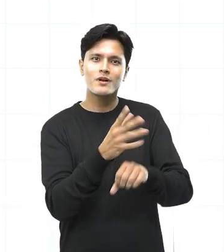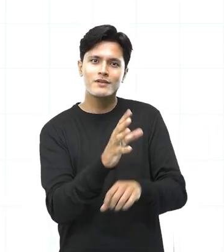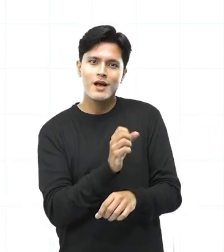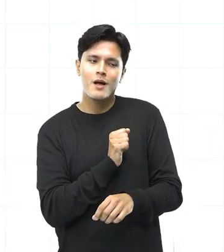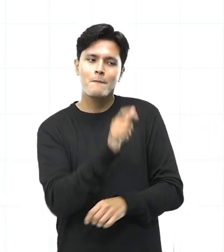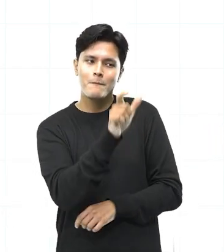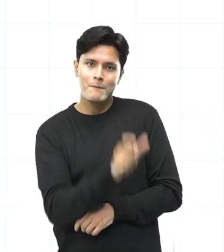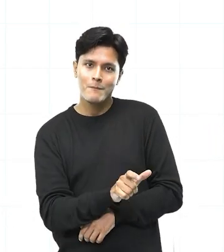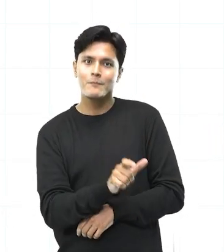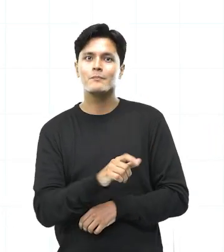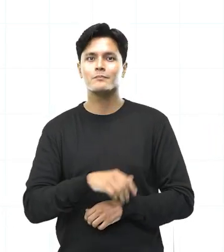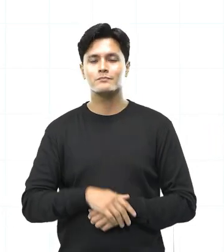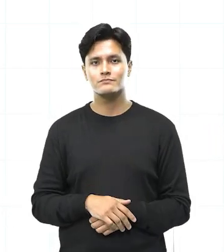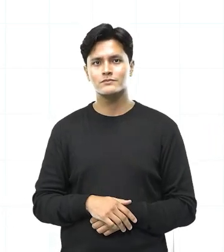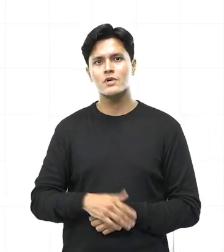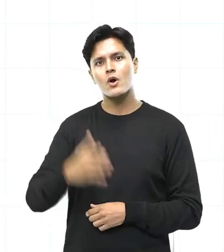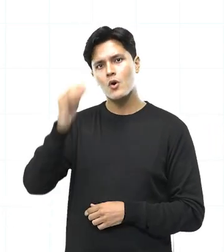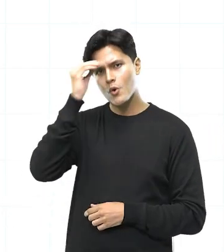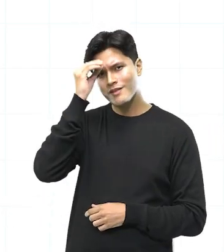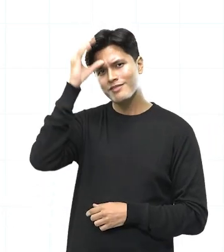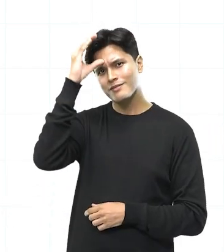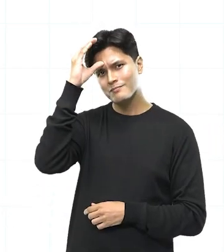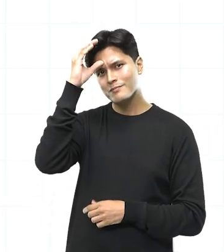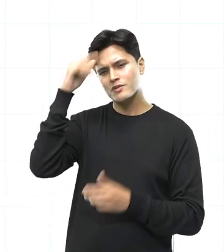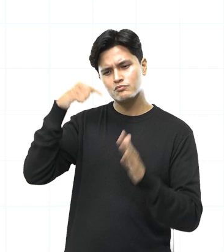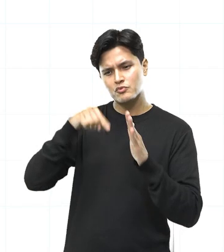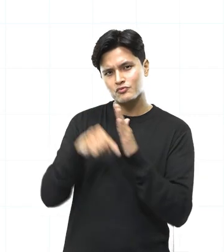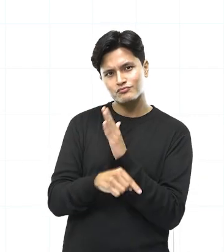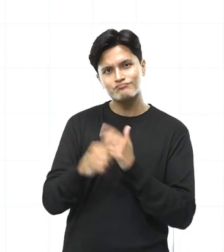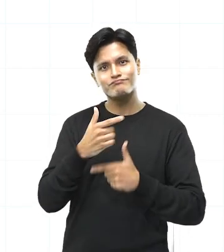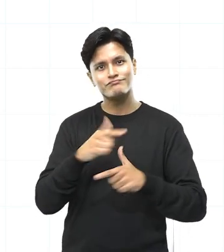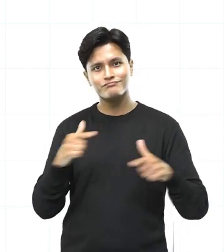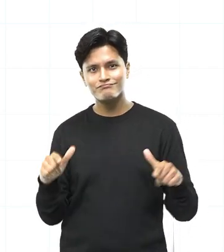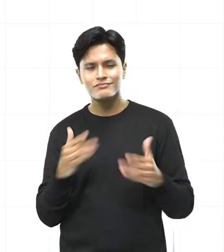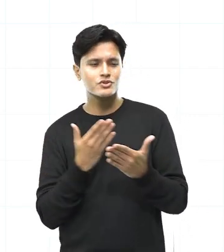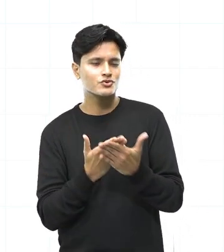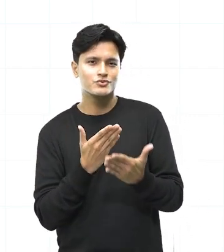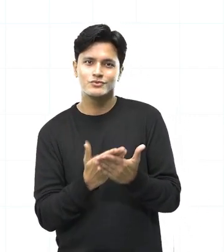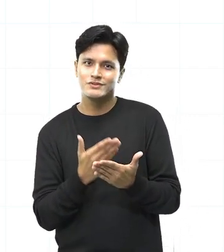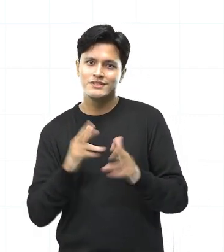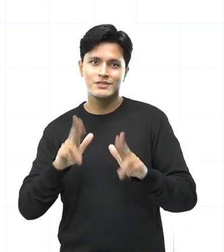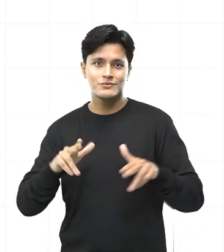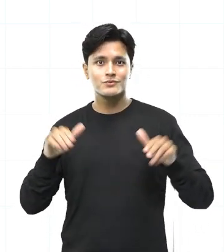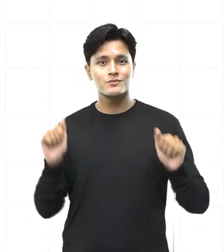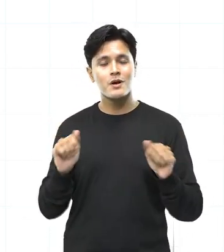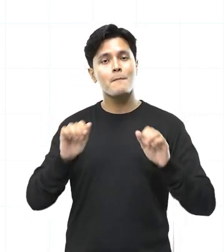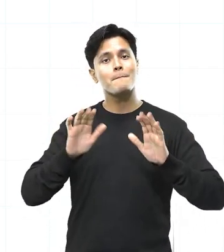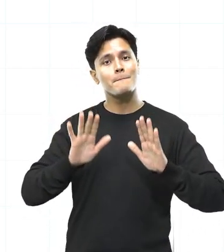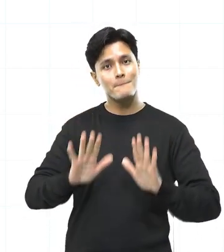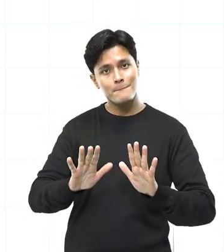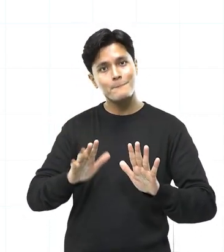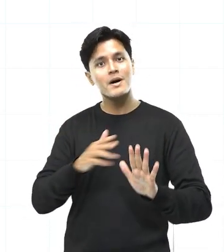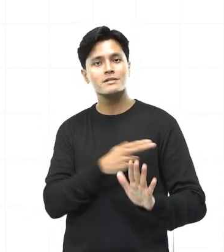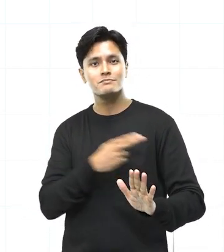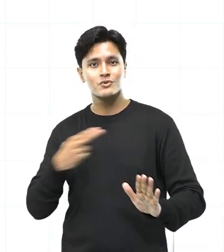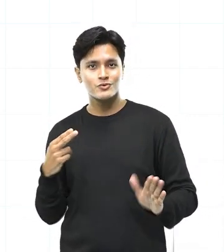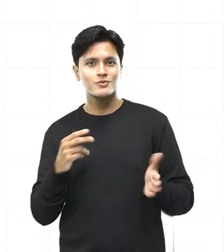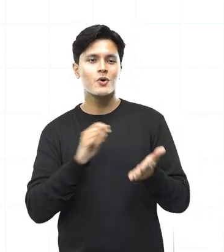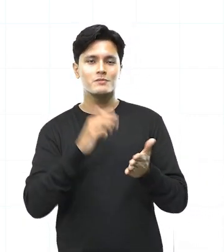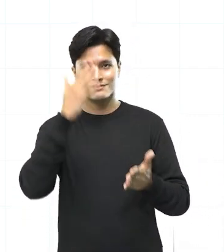tenho sabença, pois nunca estudei, apenas eu sei o meu nome assinar. Meu